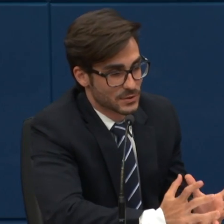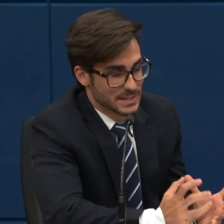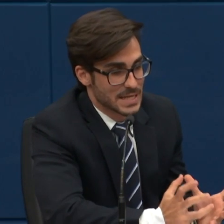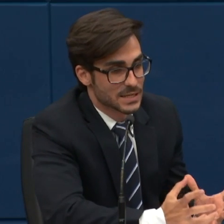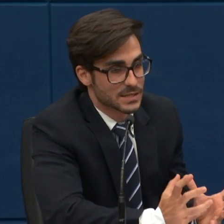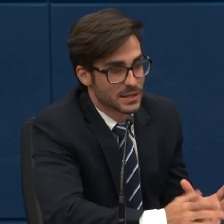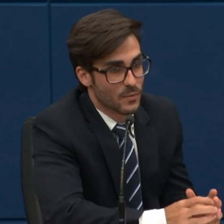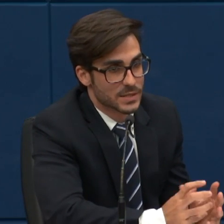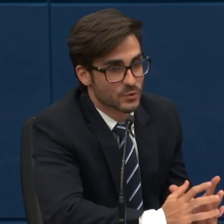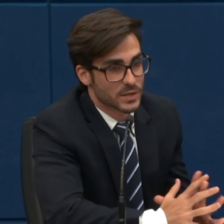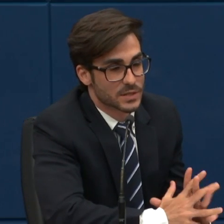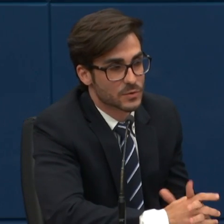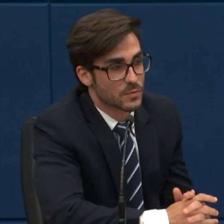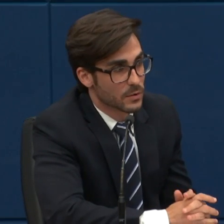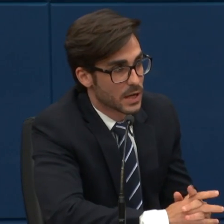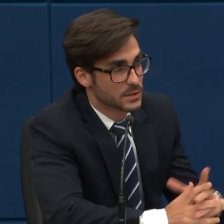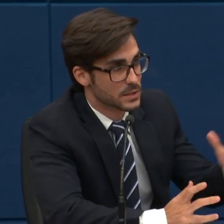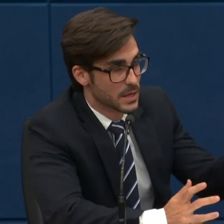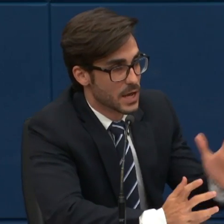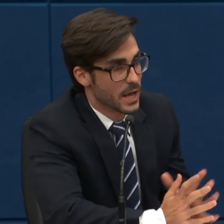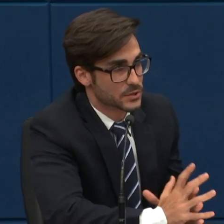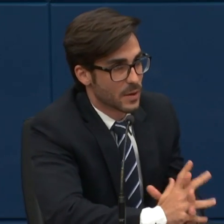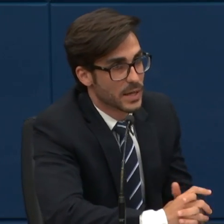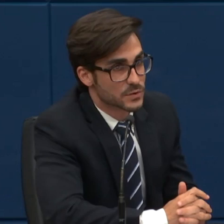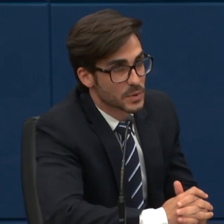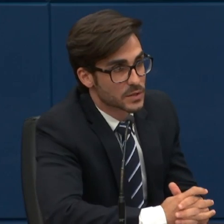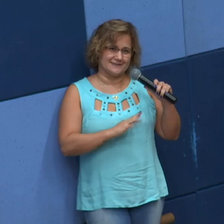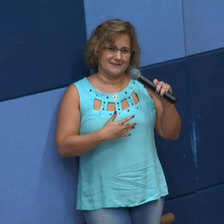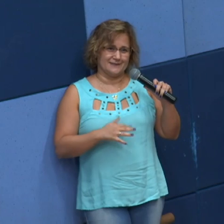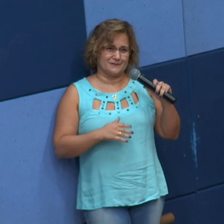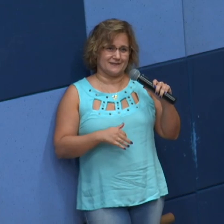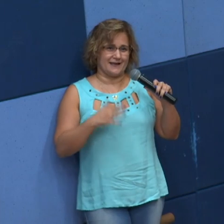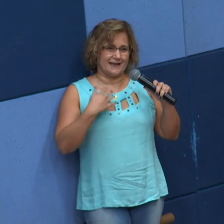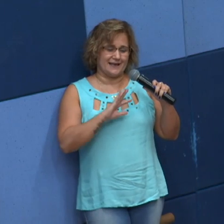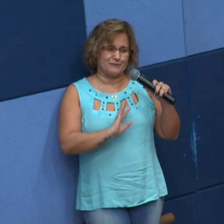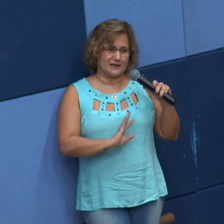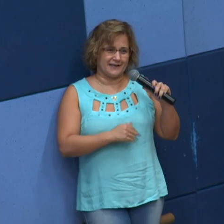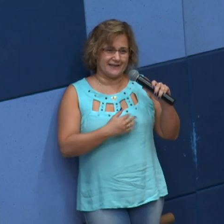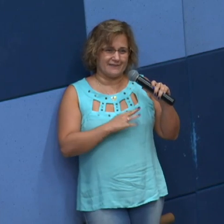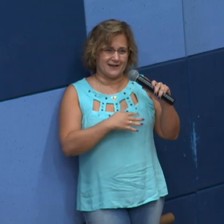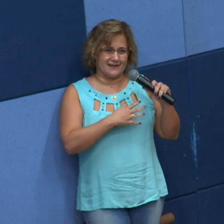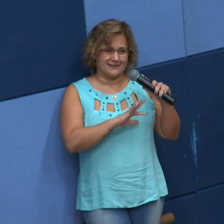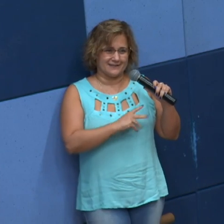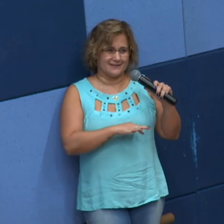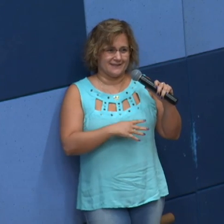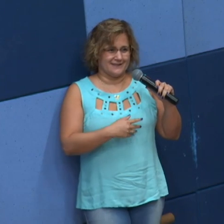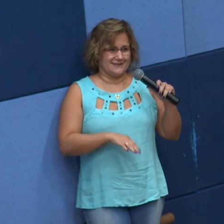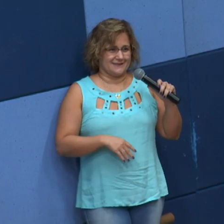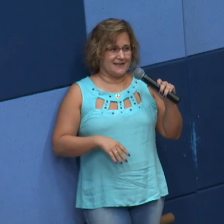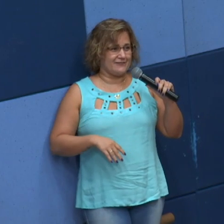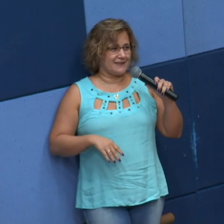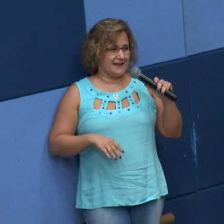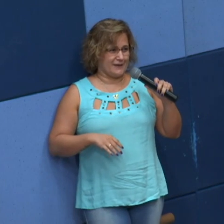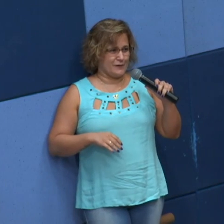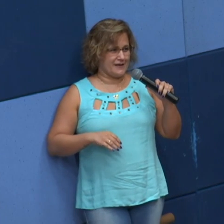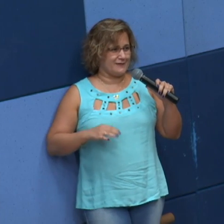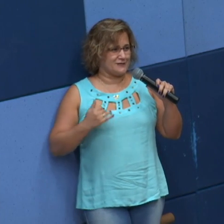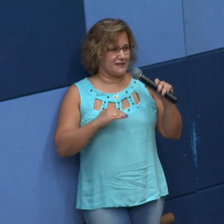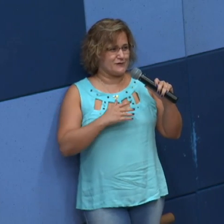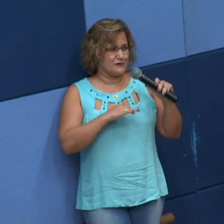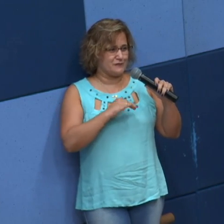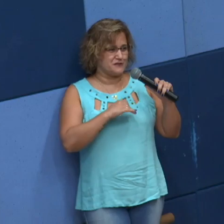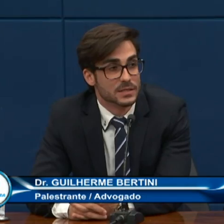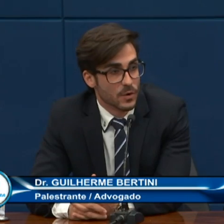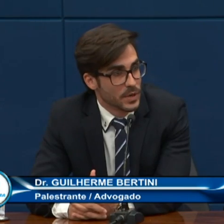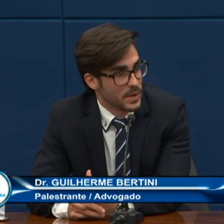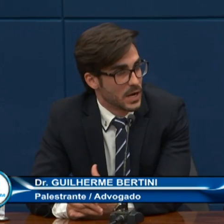essa sensação, a situação de igualdade. Acho que é bem isso mesmo. A Tânia e o filho dela são autistas. Hoje ela trabalha em uma escola aqui